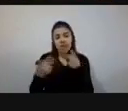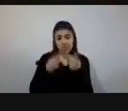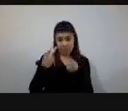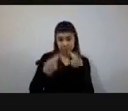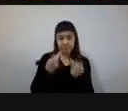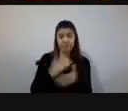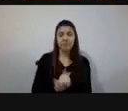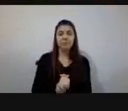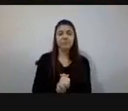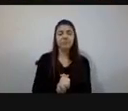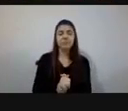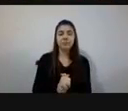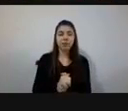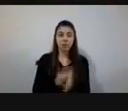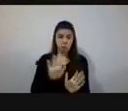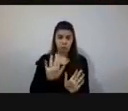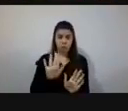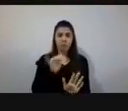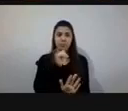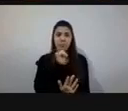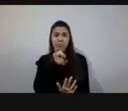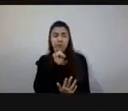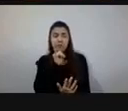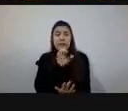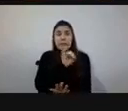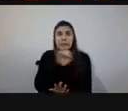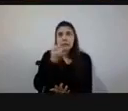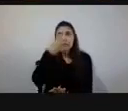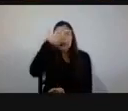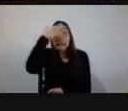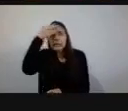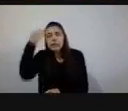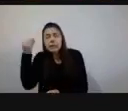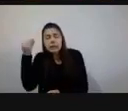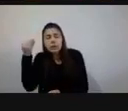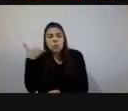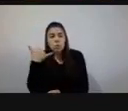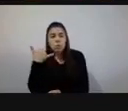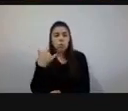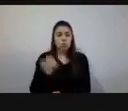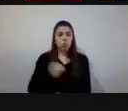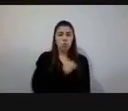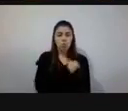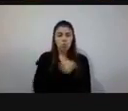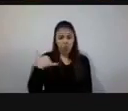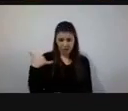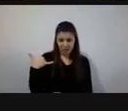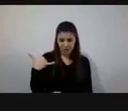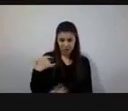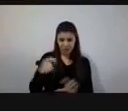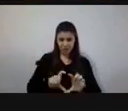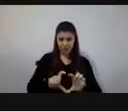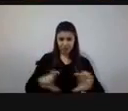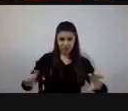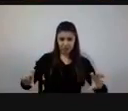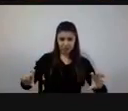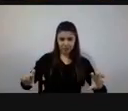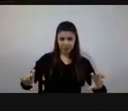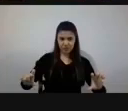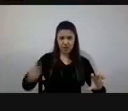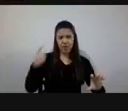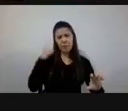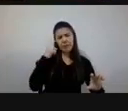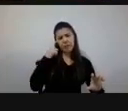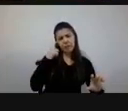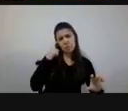exemplo, se alguém não guardar os números que estão aí na tela, que vocês colocaram junto para lembrar, eu imagino que é número polícia ou